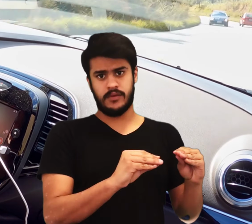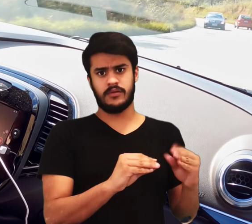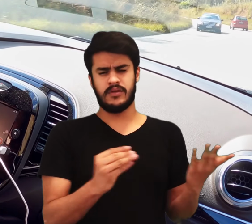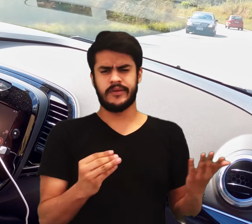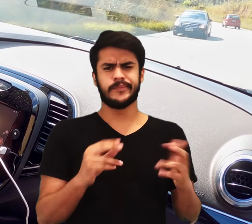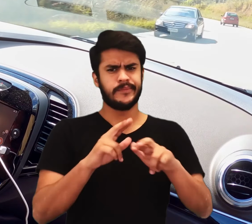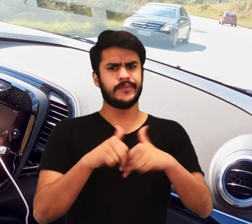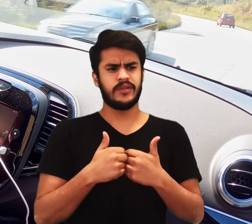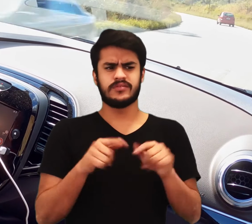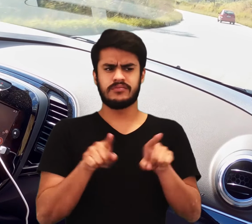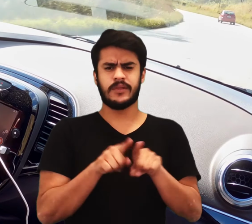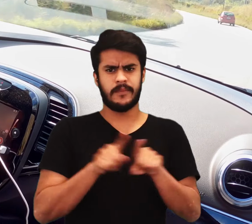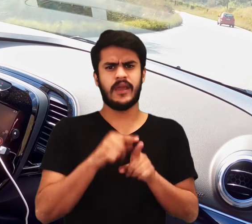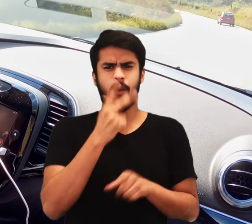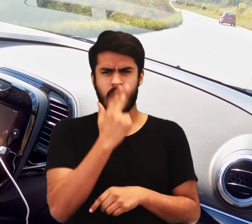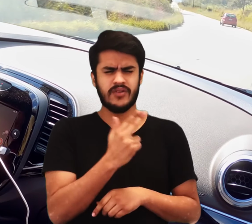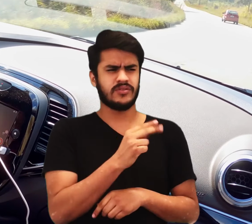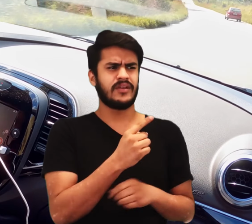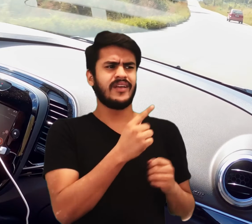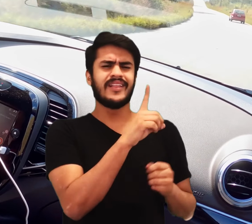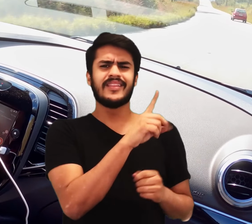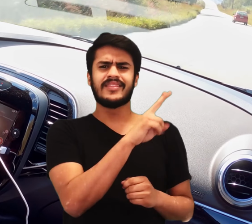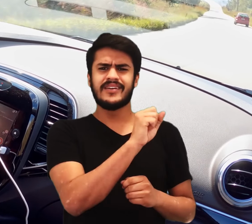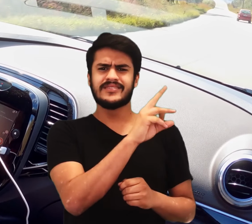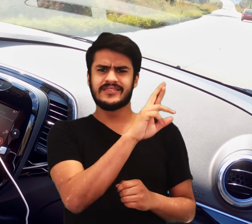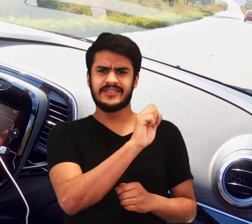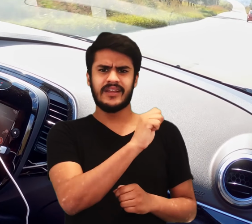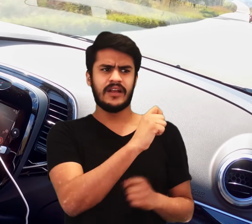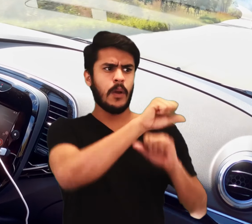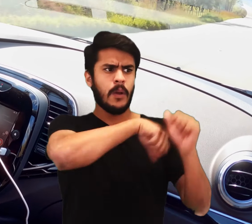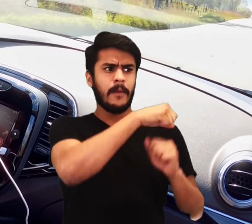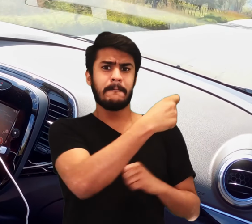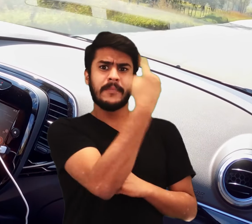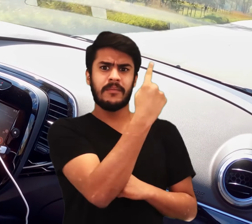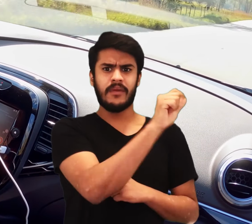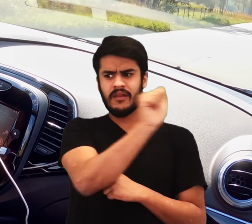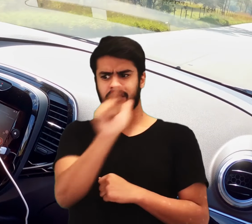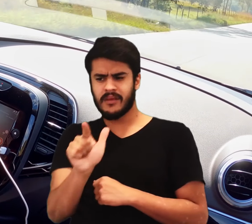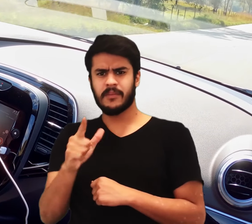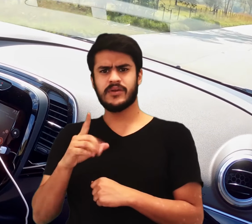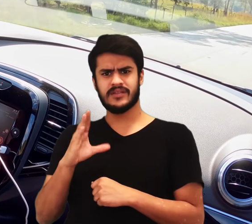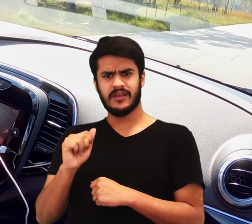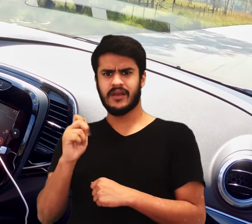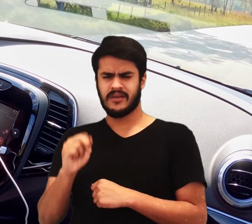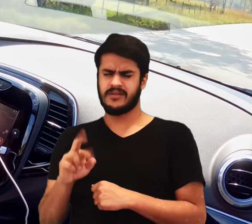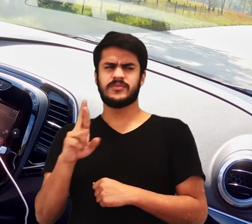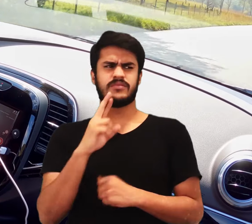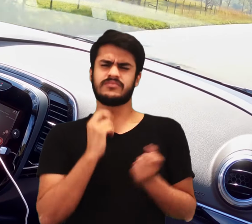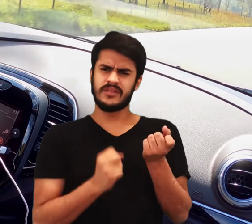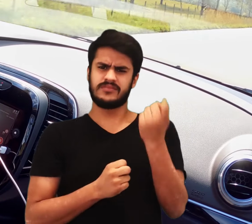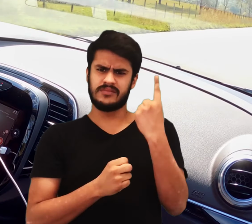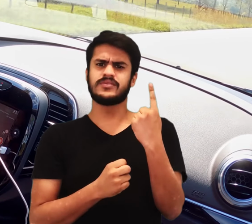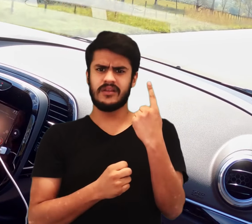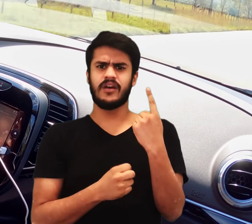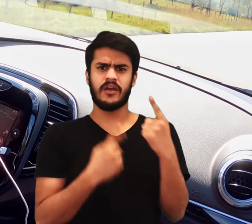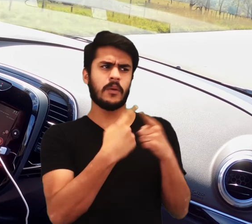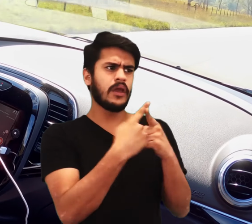veículo inclusive acho até que a atualização do Duster ter chegado primeiro ter chego primeiro em termos de estilo de